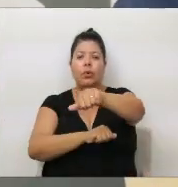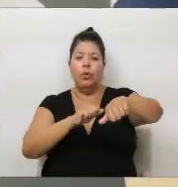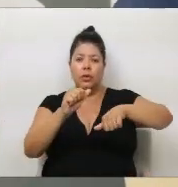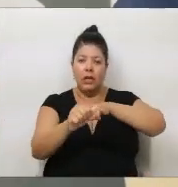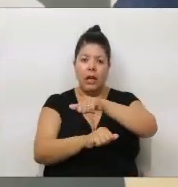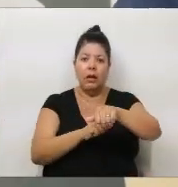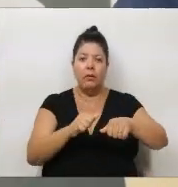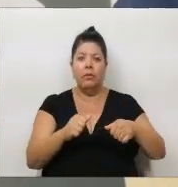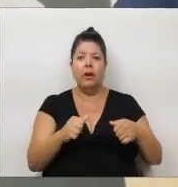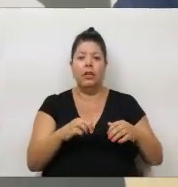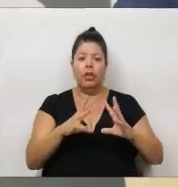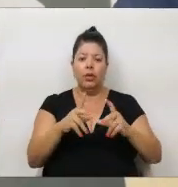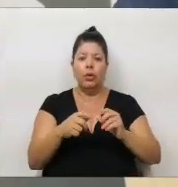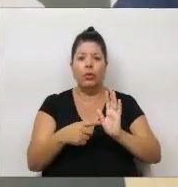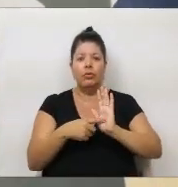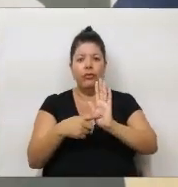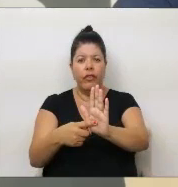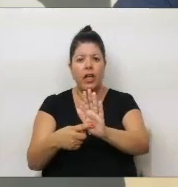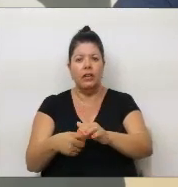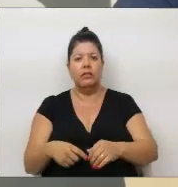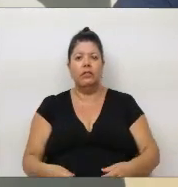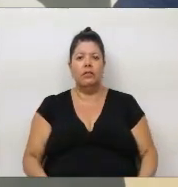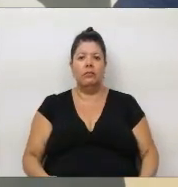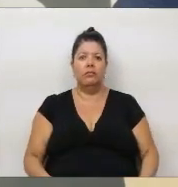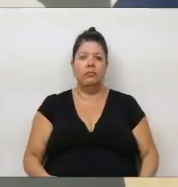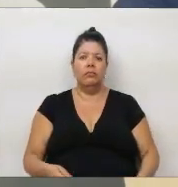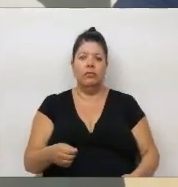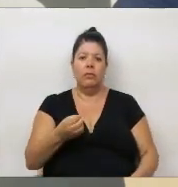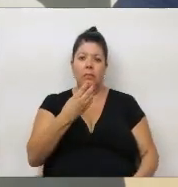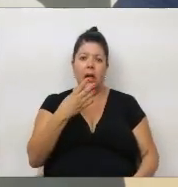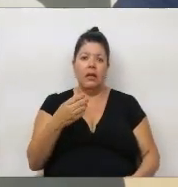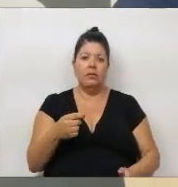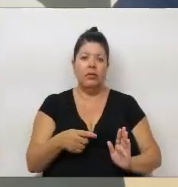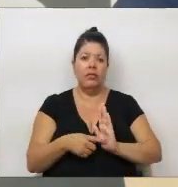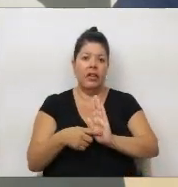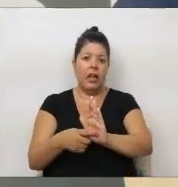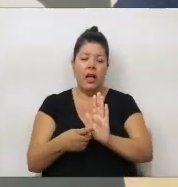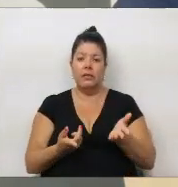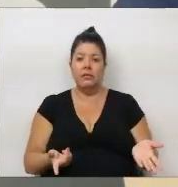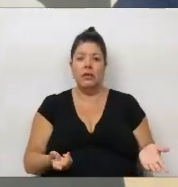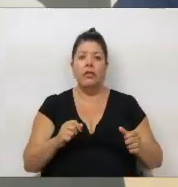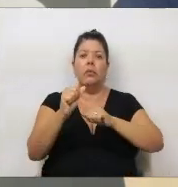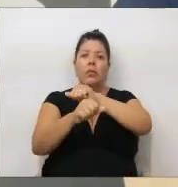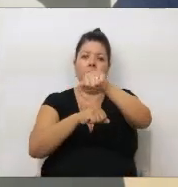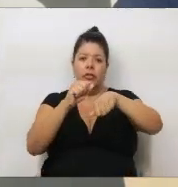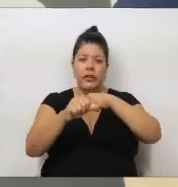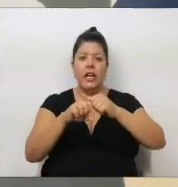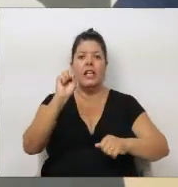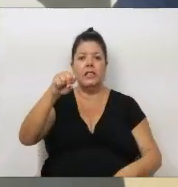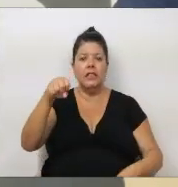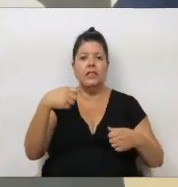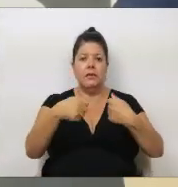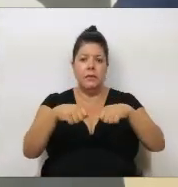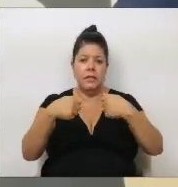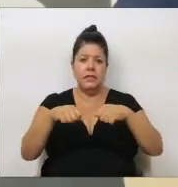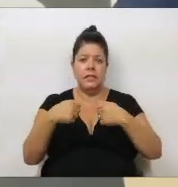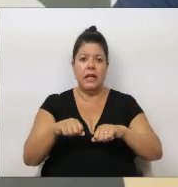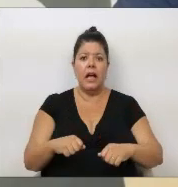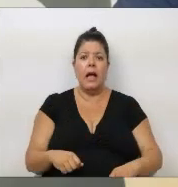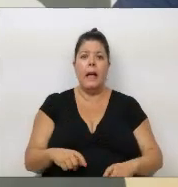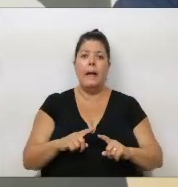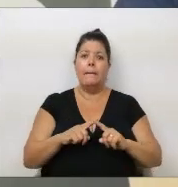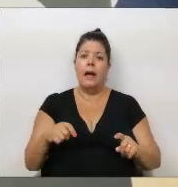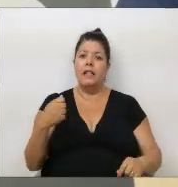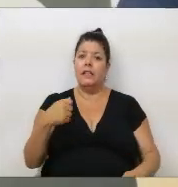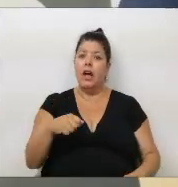tenham acesso aos bens que a SEDURB oferece, nós vamos modificar sim, se houver necessidade. Né? Mas não